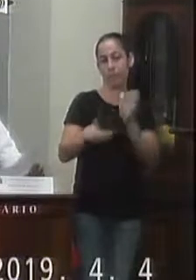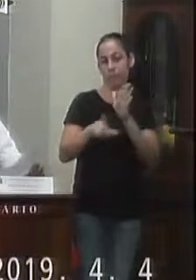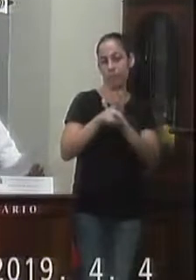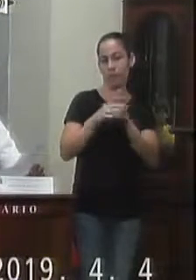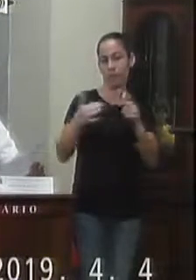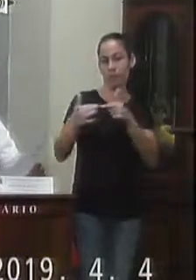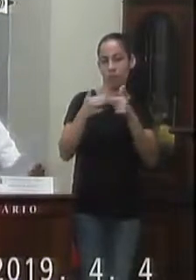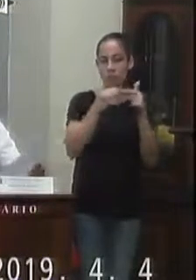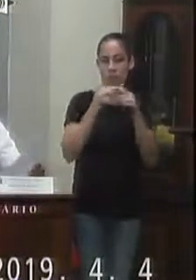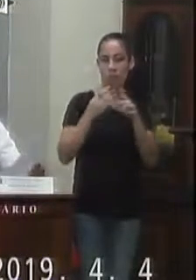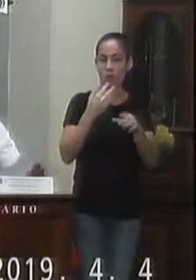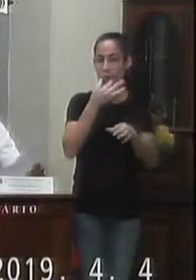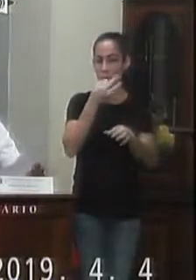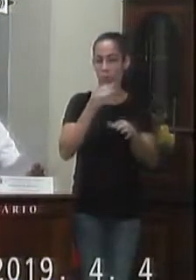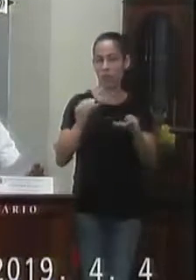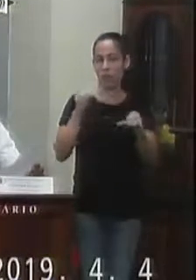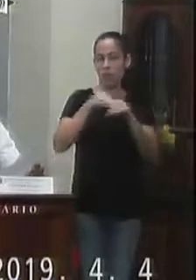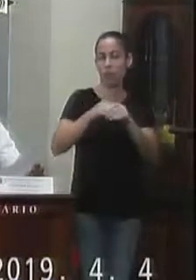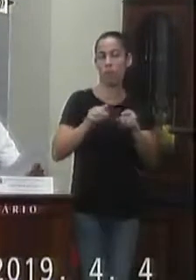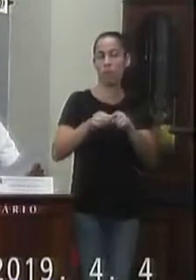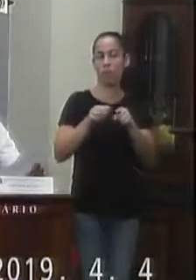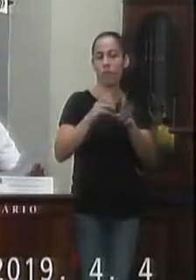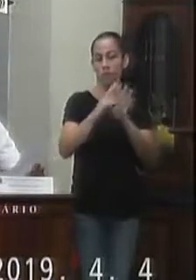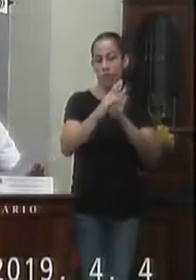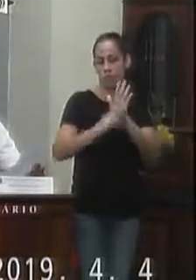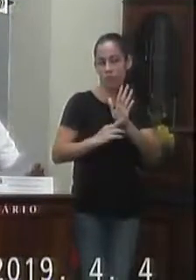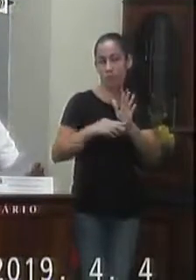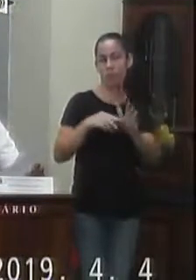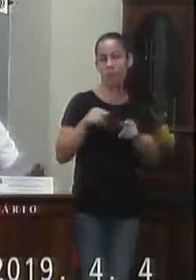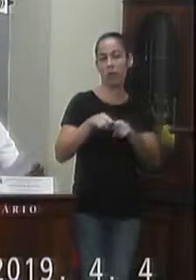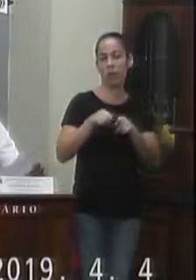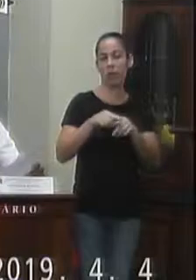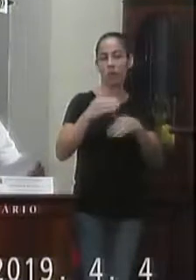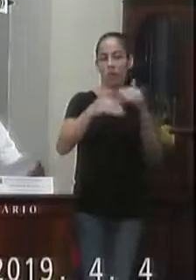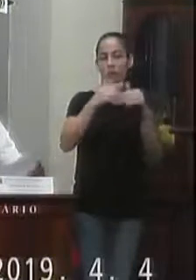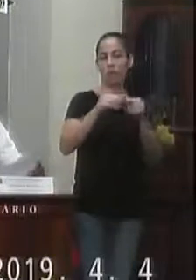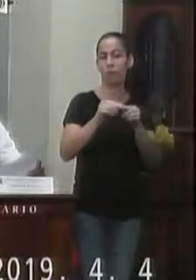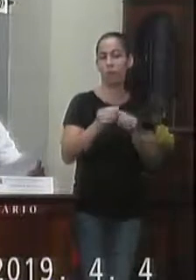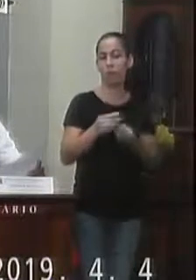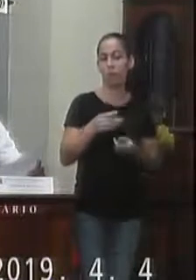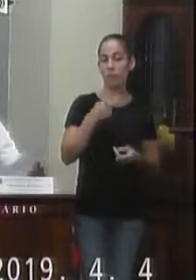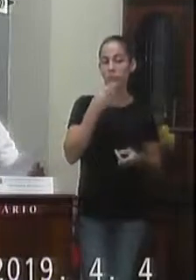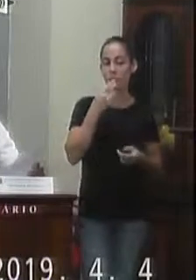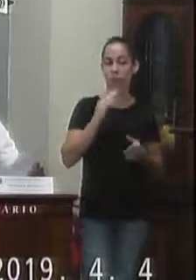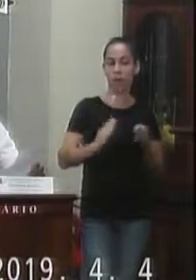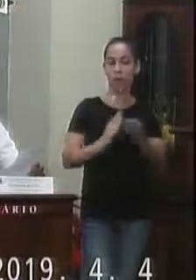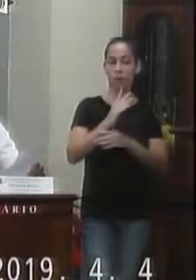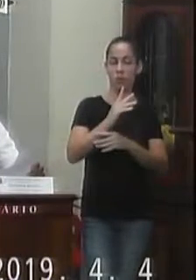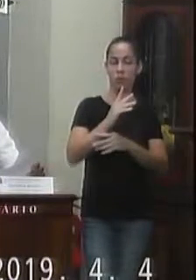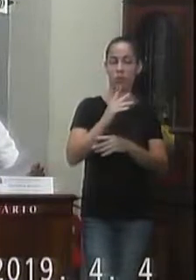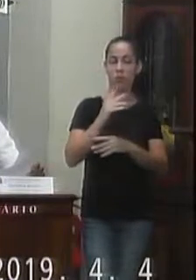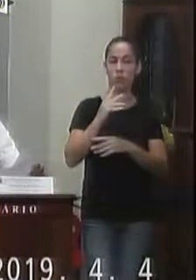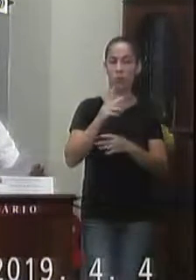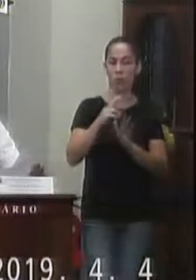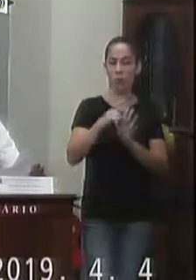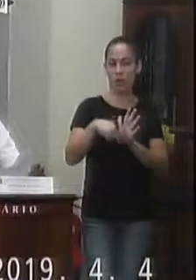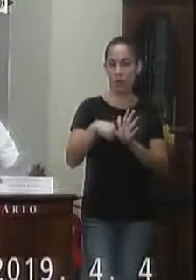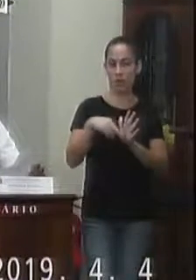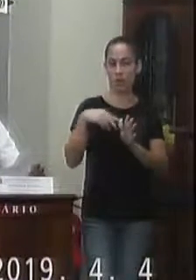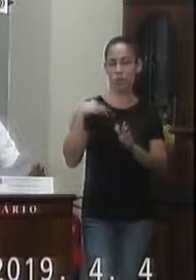juízo. Voto pelo exposto, a Comissão de Justiça e Redação, na pessoa do seu relator, opina pela regular tramitação e sugerindo aprovação. Sala